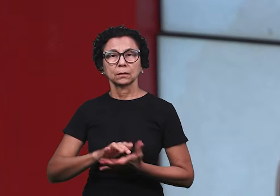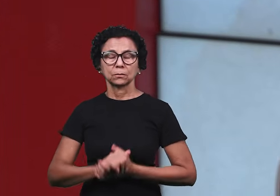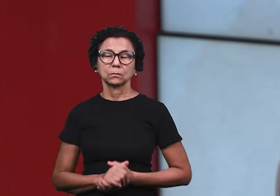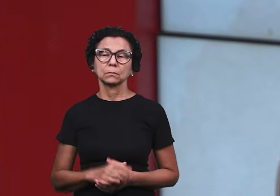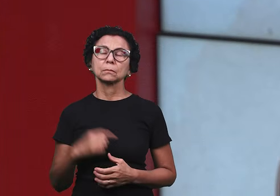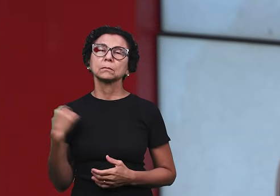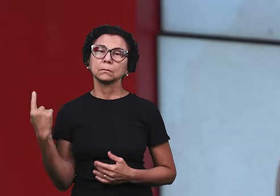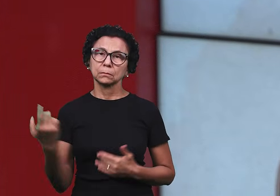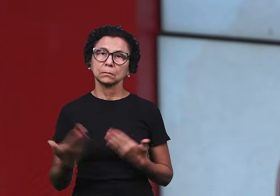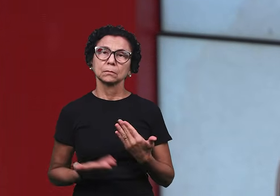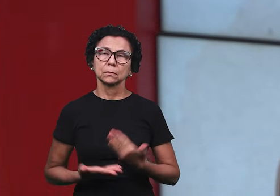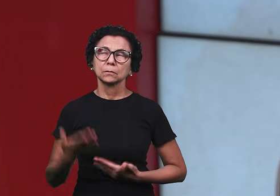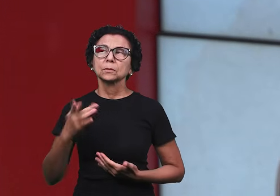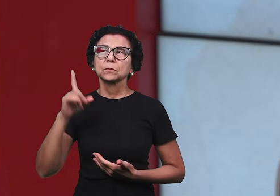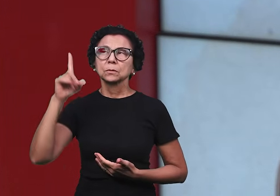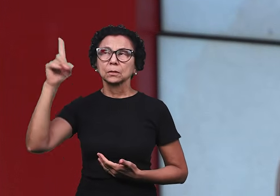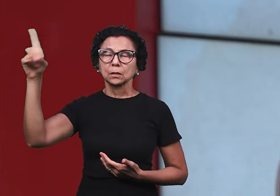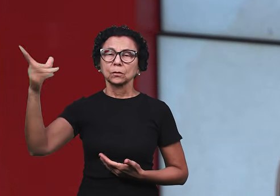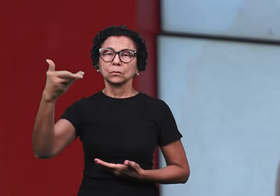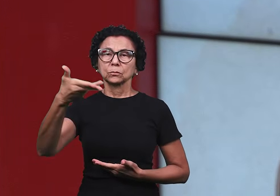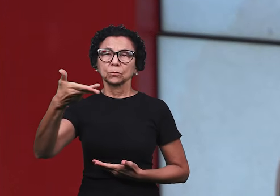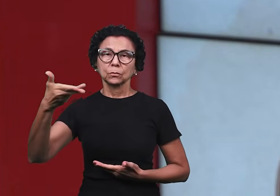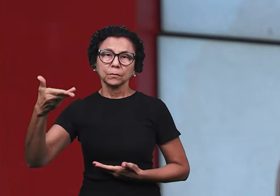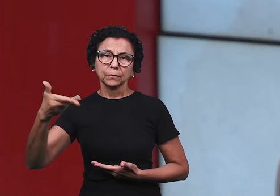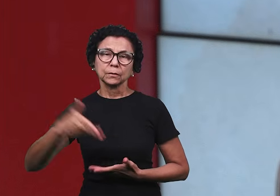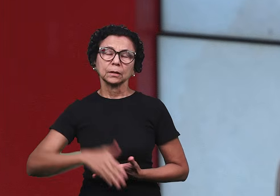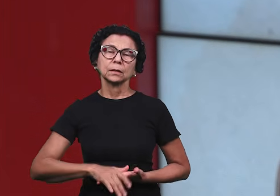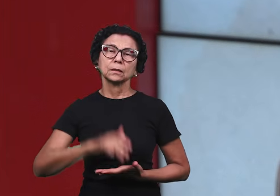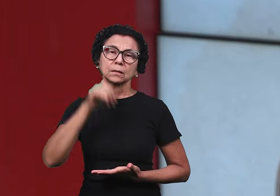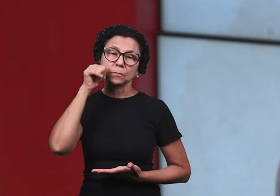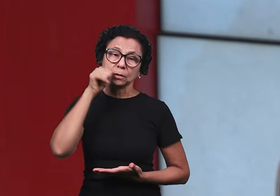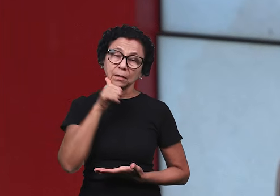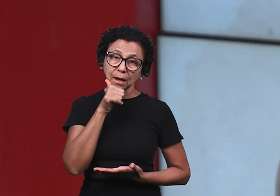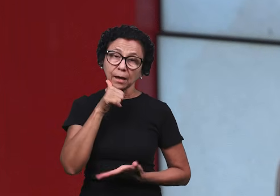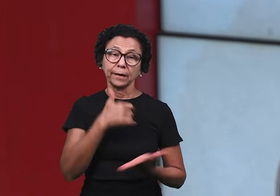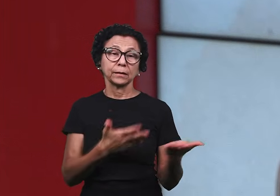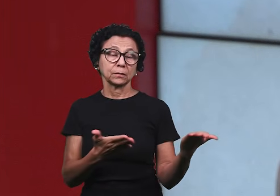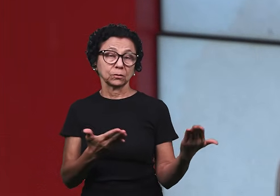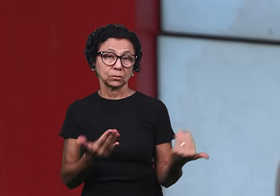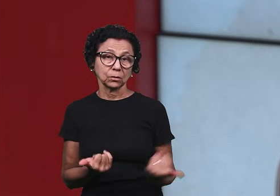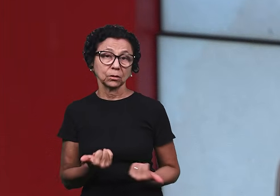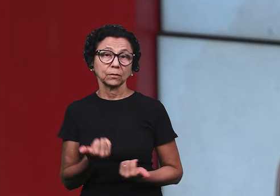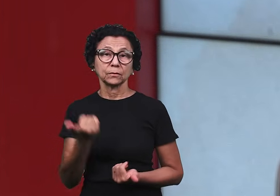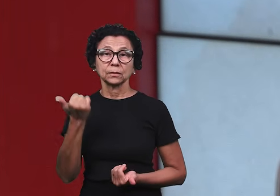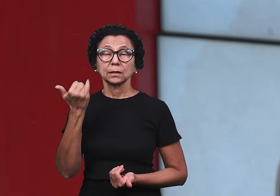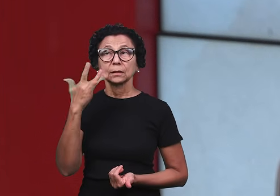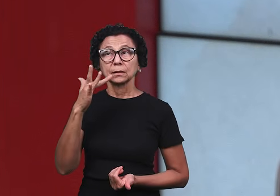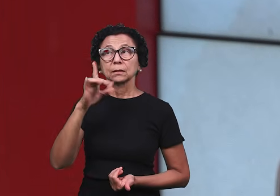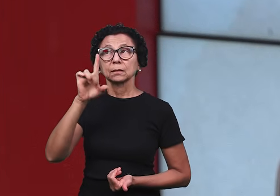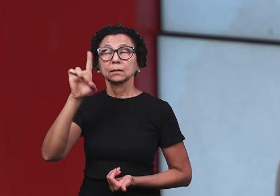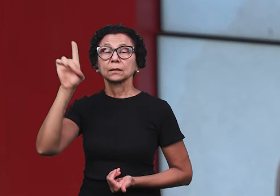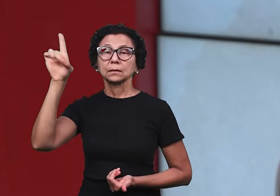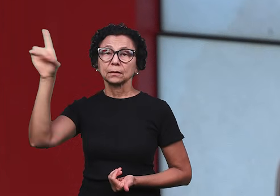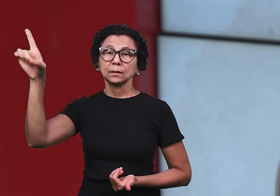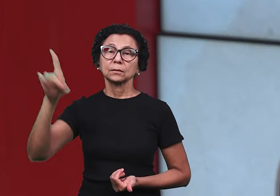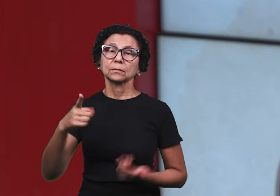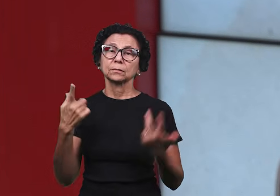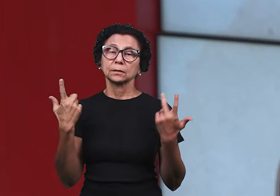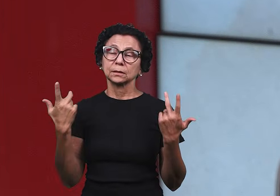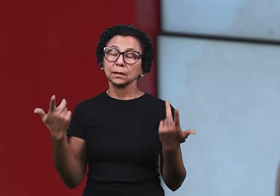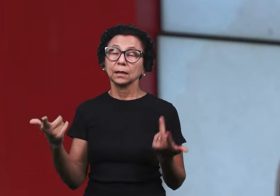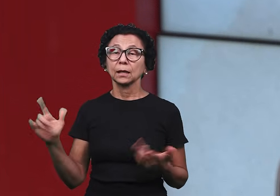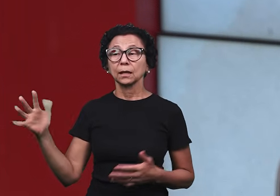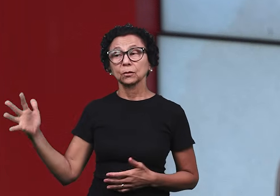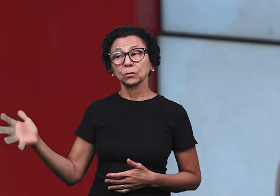como servas do Senhor, o Senhor nos convida como mulheres, como jovens, como aqueles que temem a Deus, a sermos